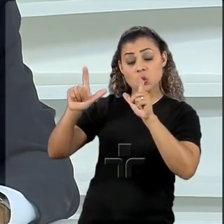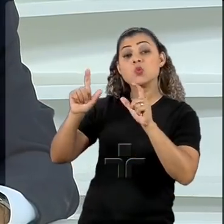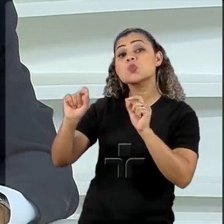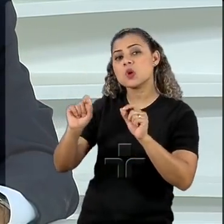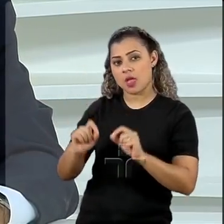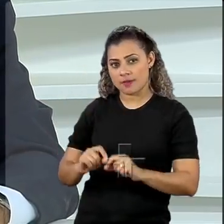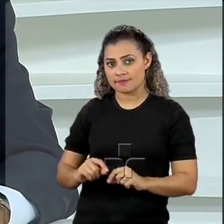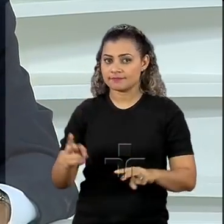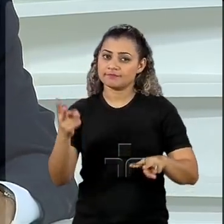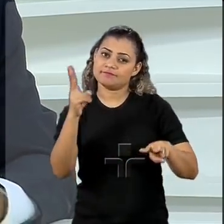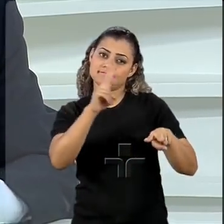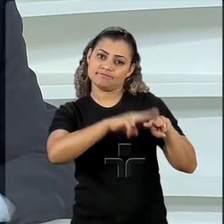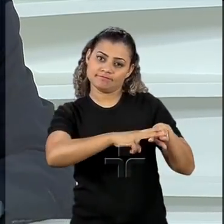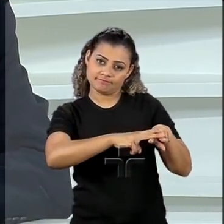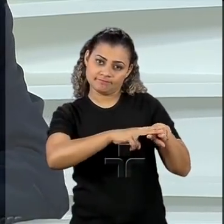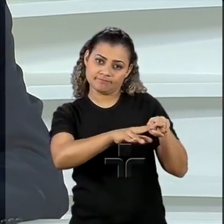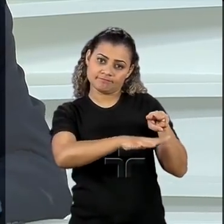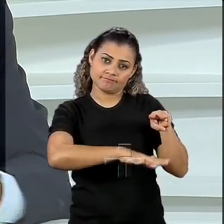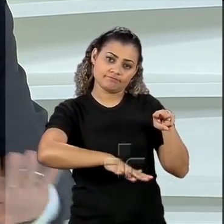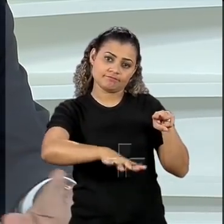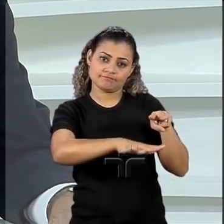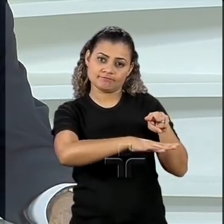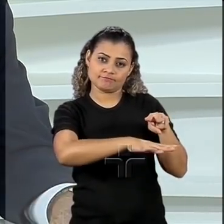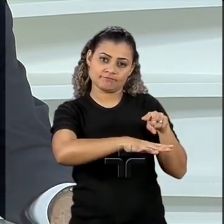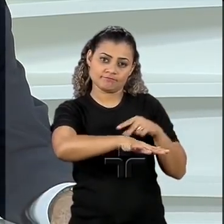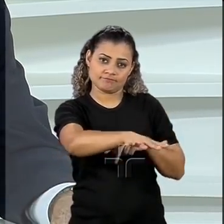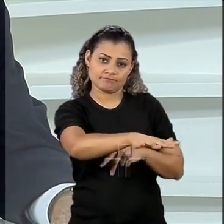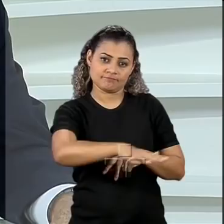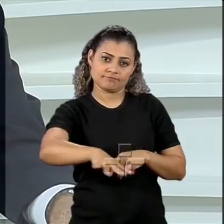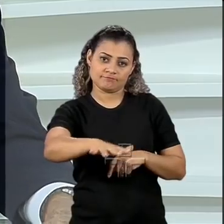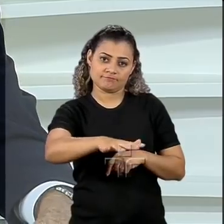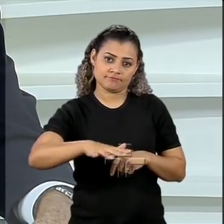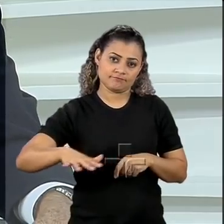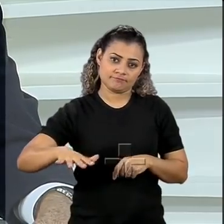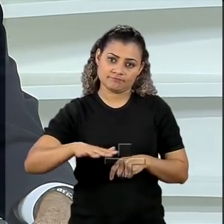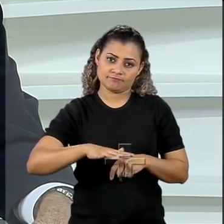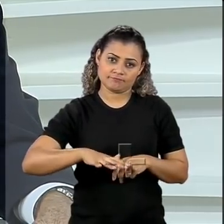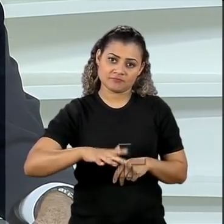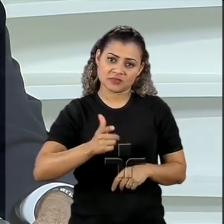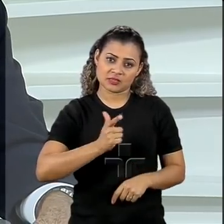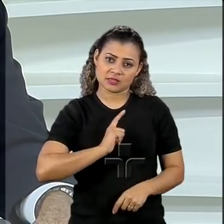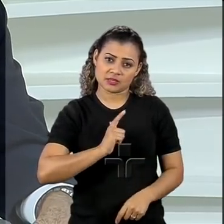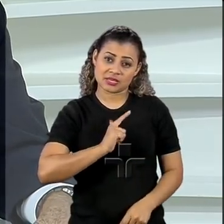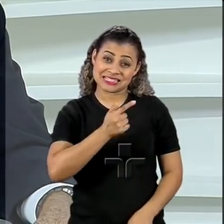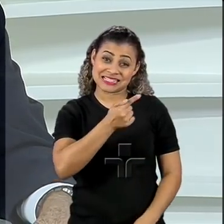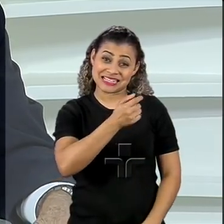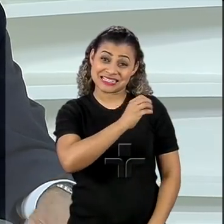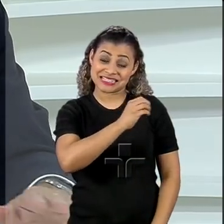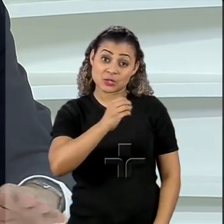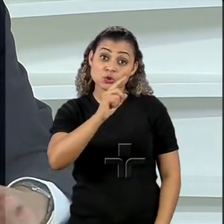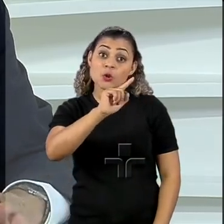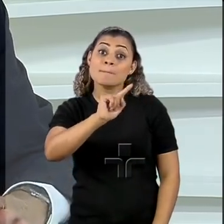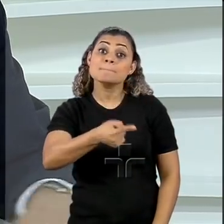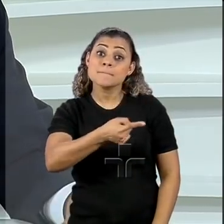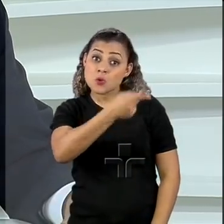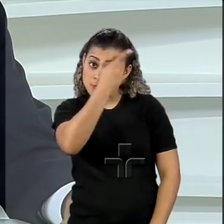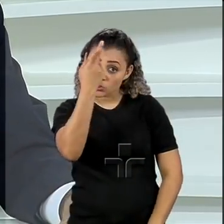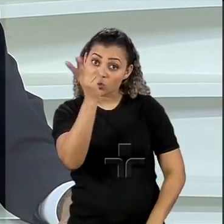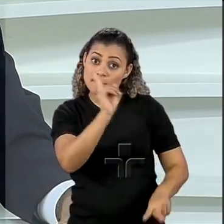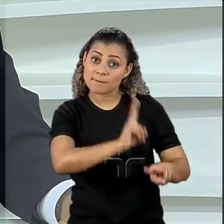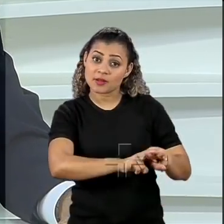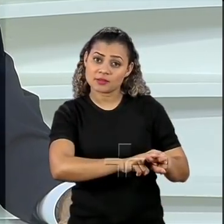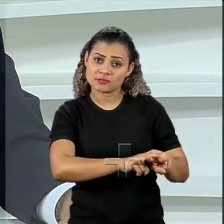carcerária. Isso é escandalosa, né? Nós temos hoje 700 mil presos em